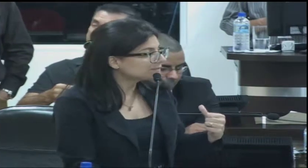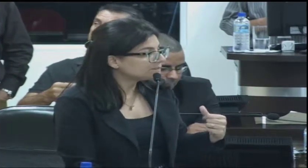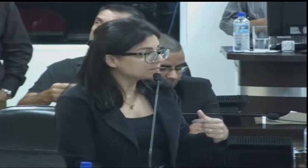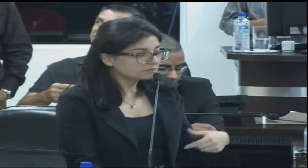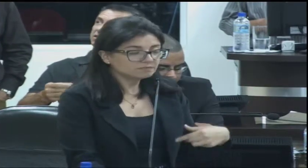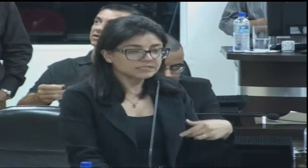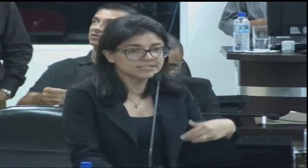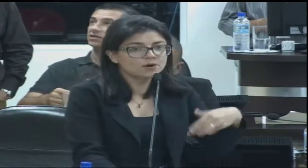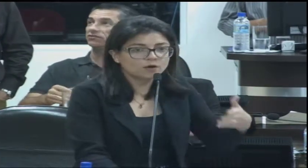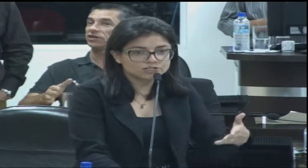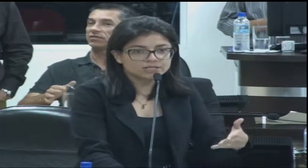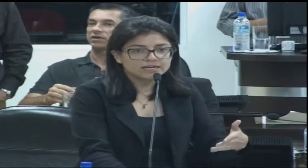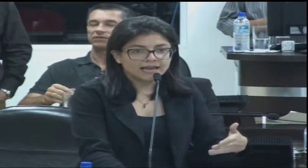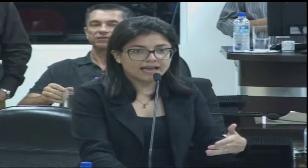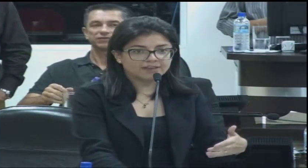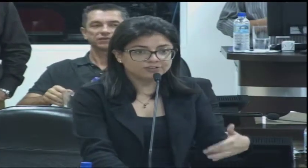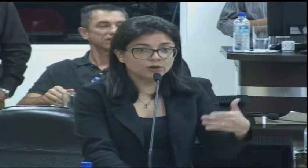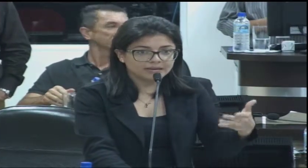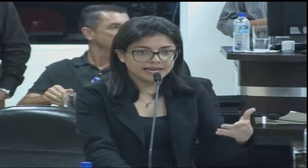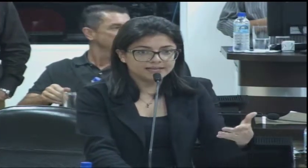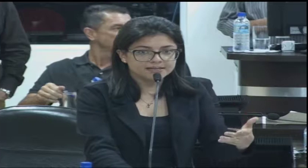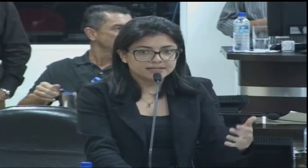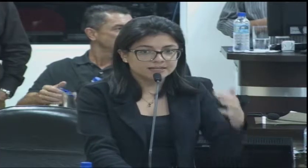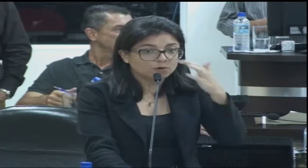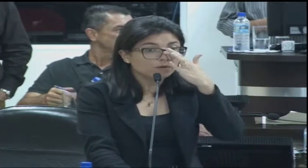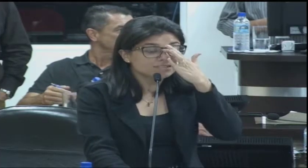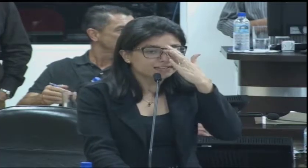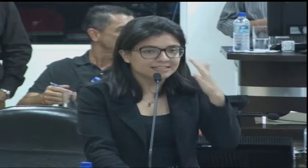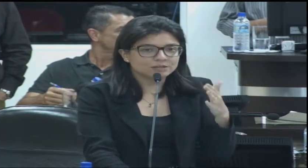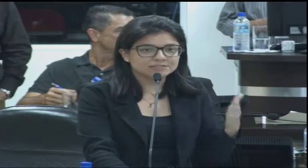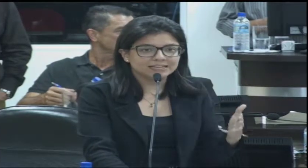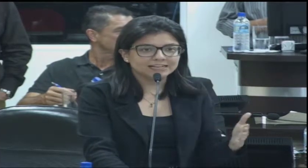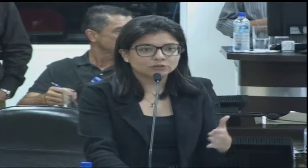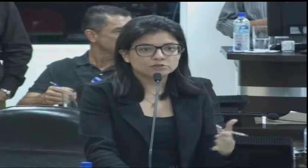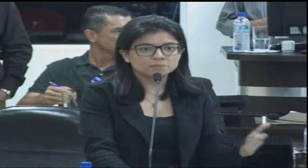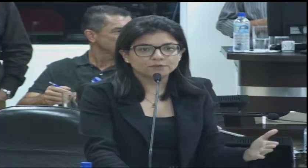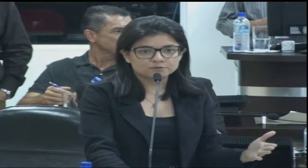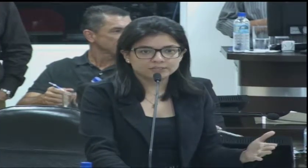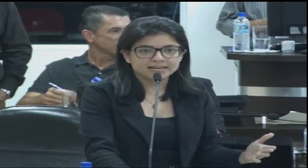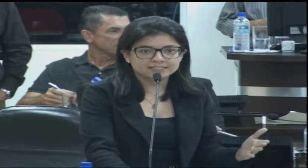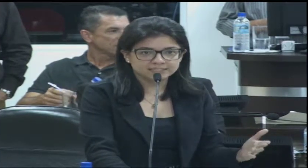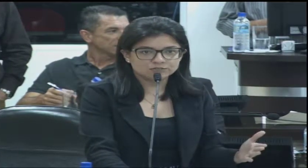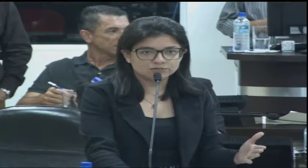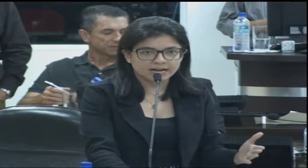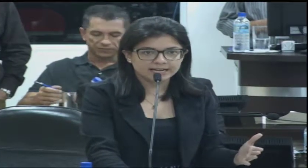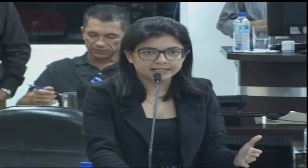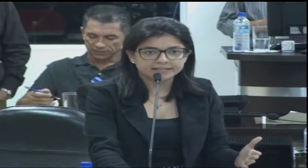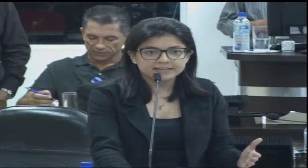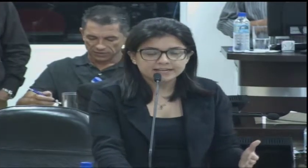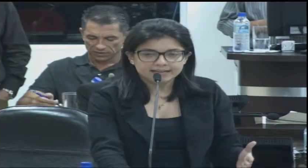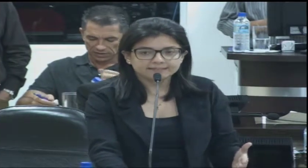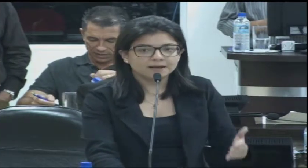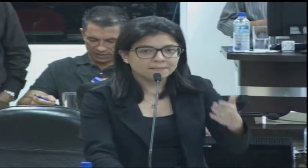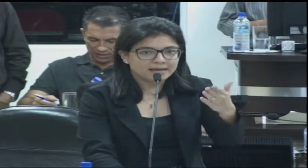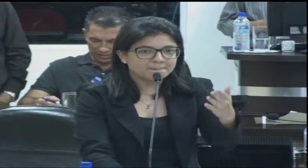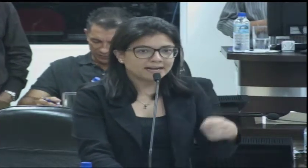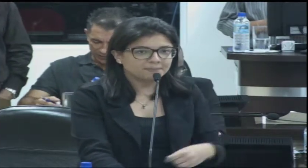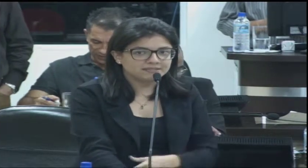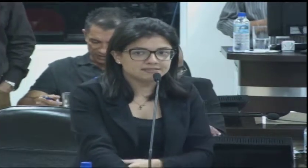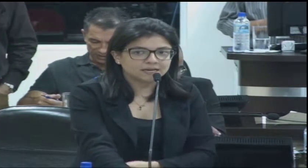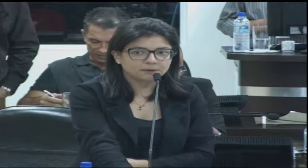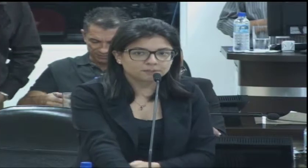advogados, que hoje virou lei e com certeza auxilia todos os profissionais em início de carreira. E